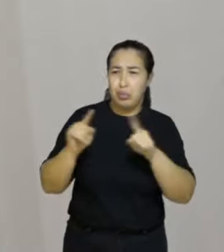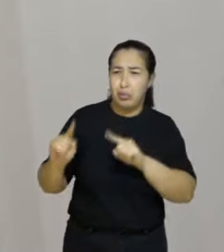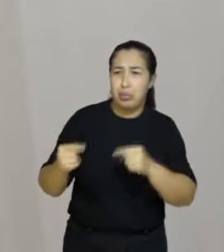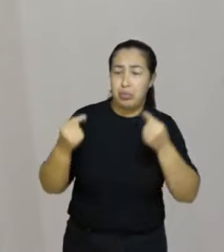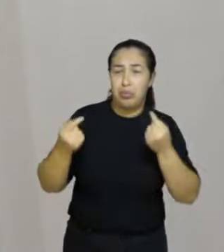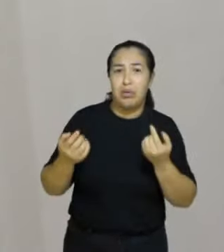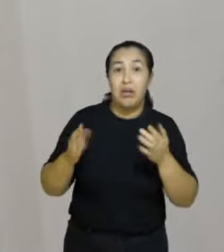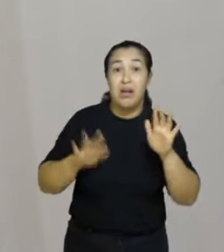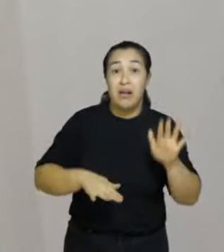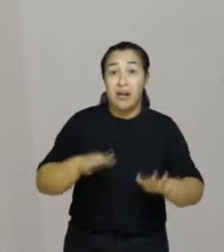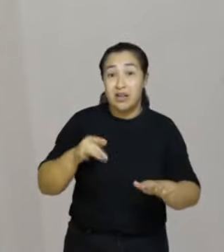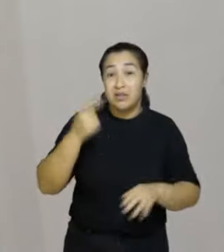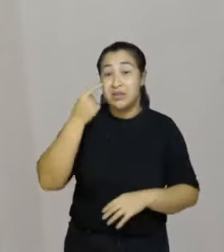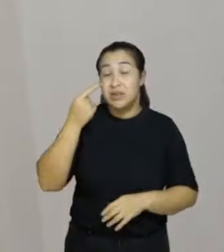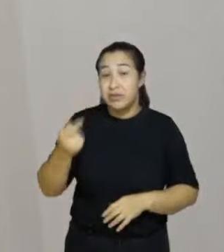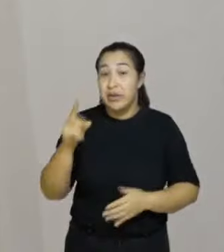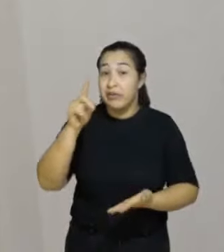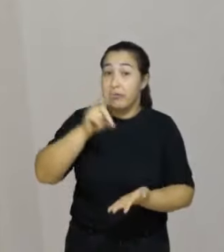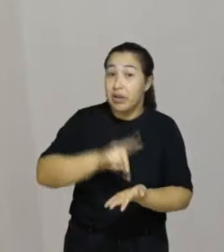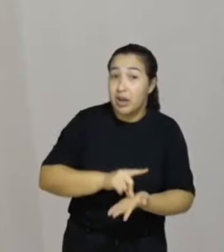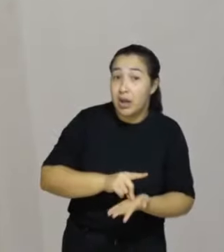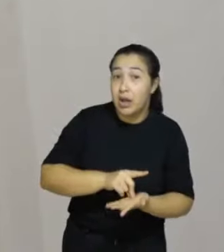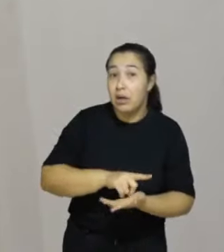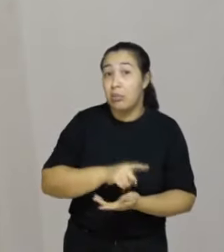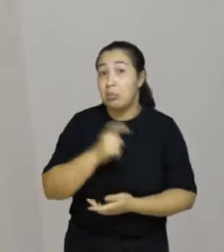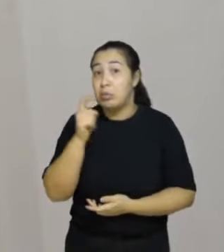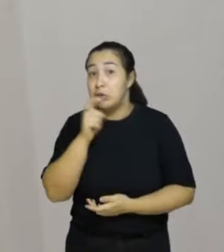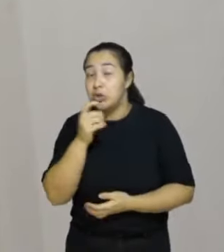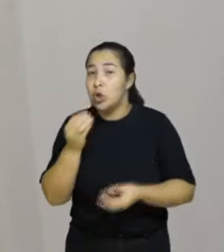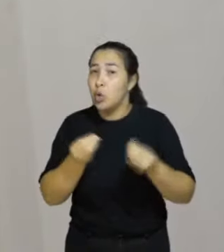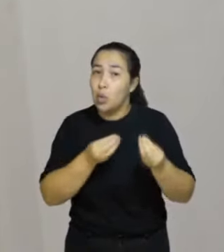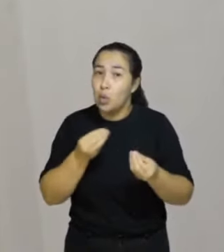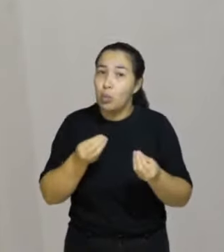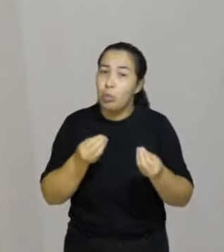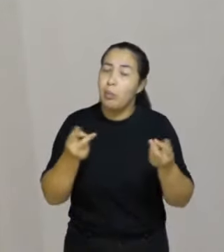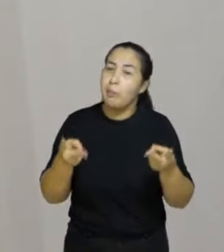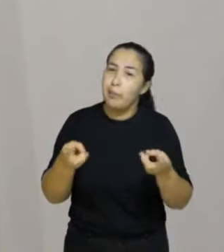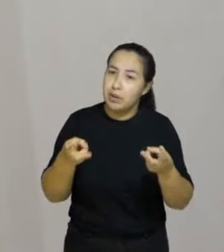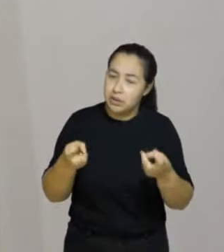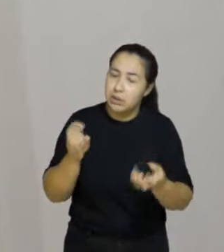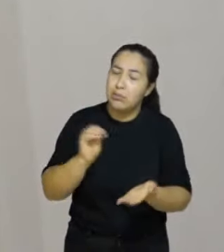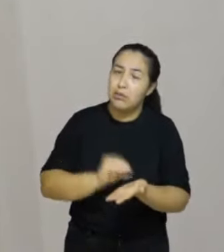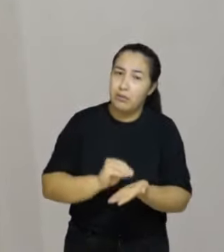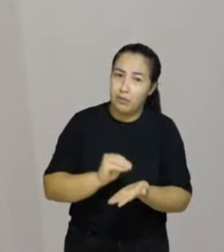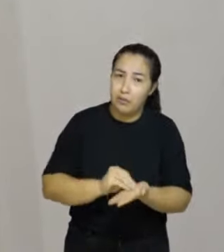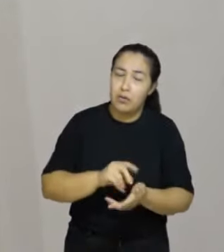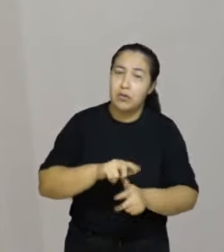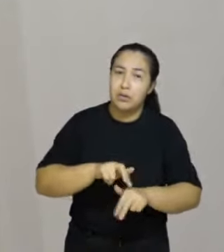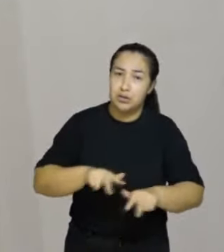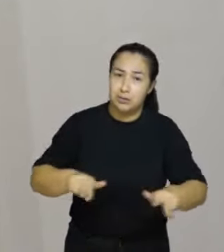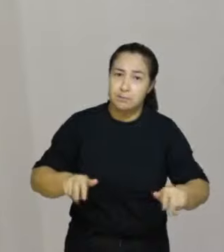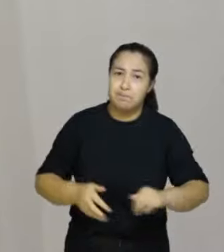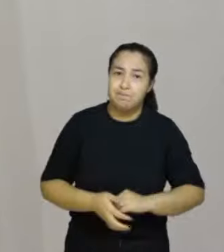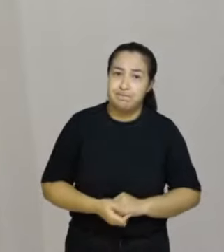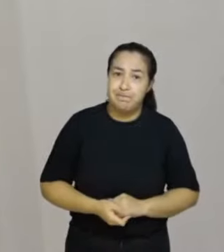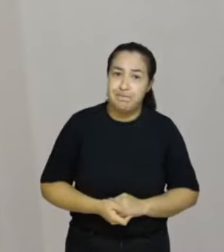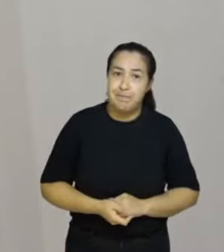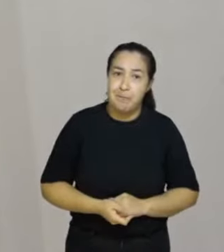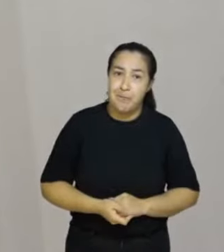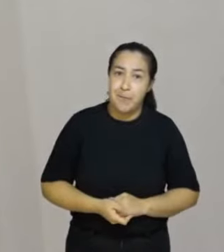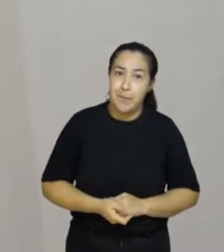vai ver a realidade, o que é verdade, vimos que tem falha sim, E nesse caso